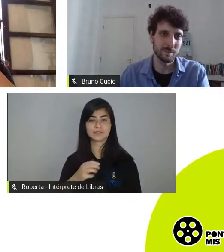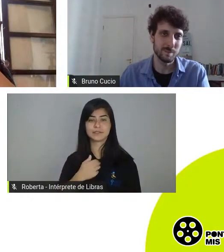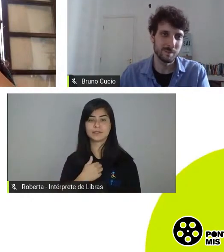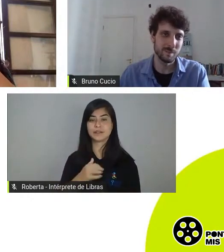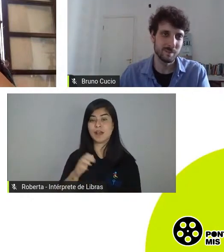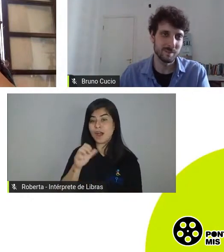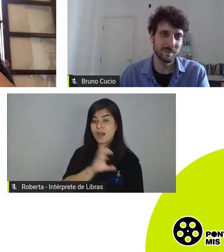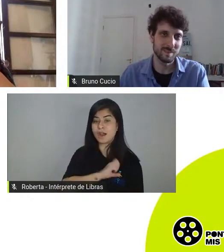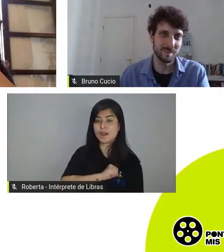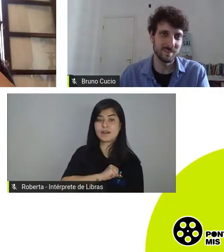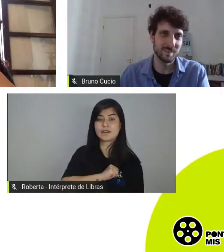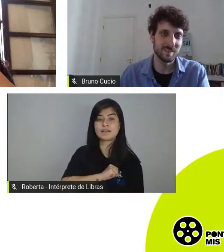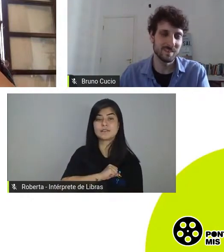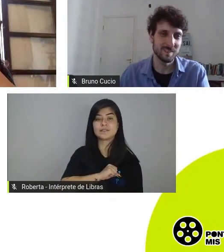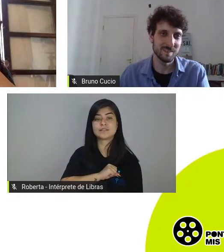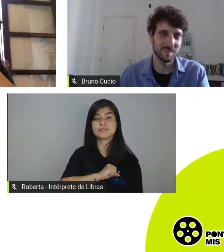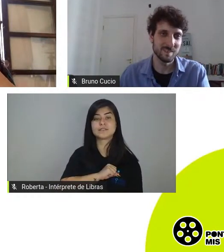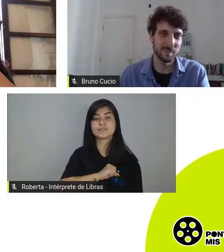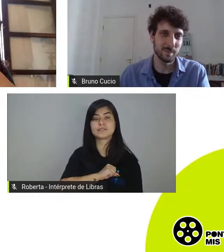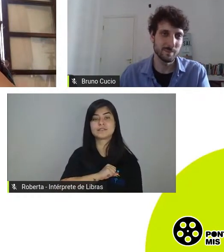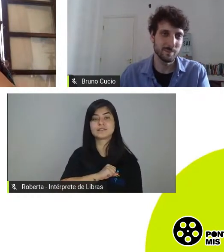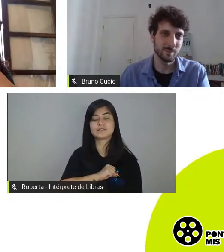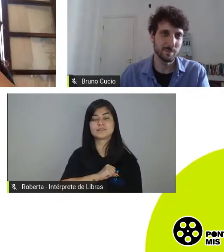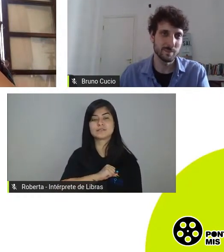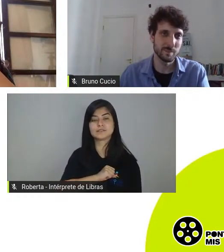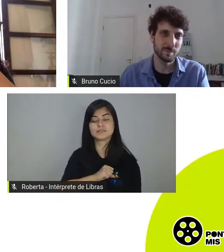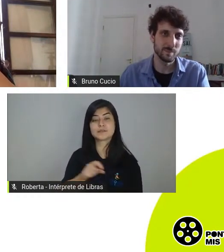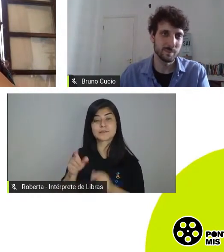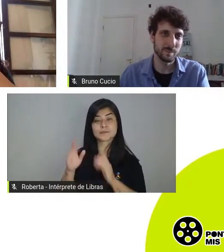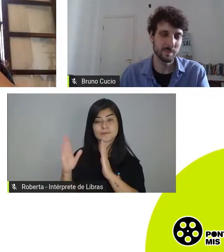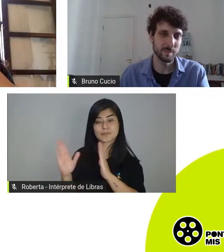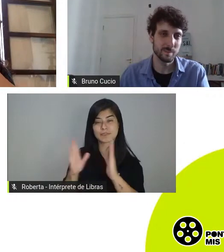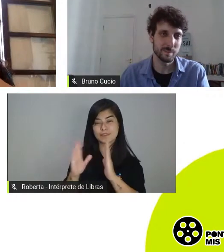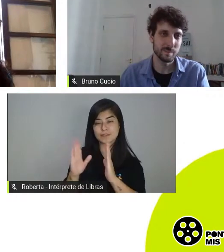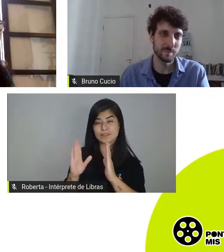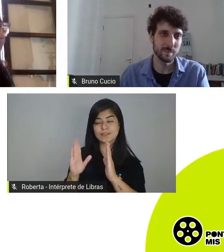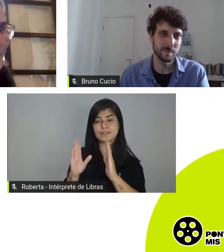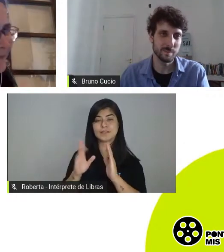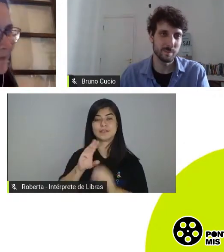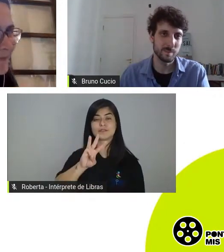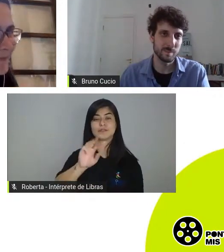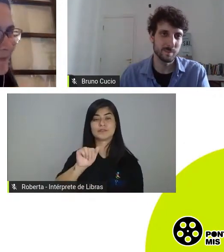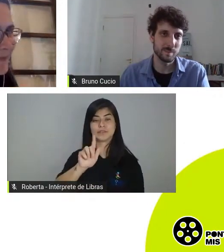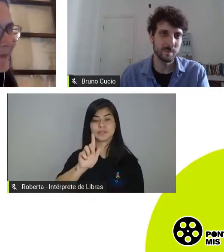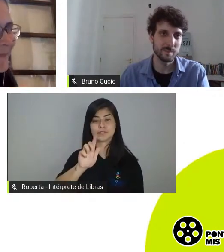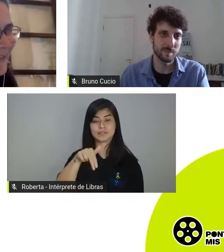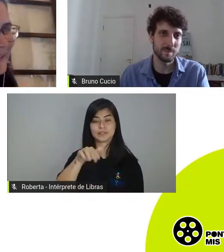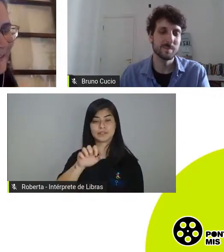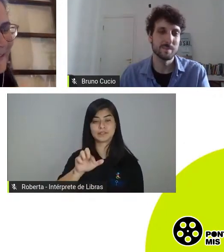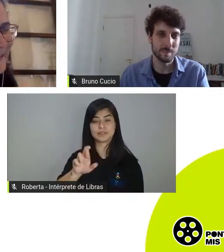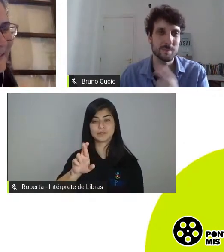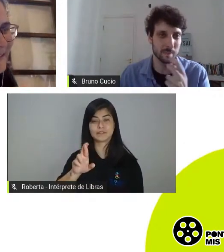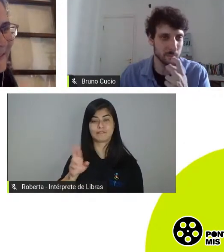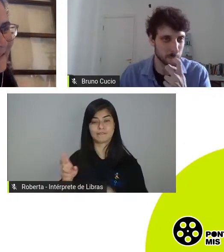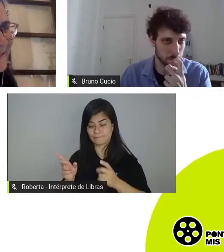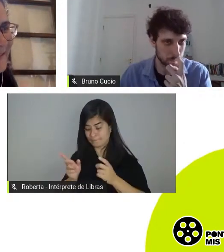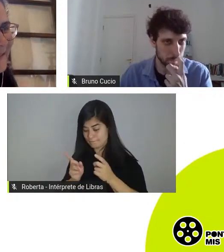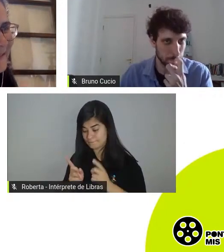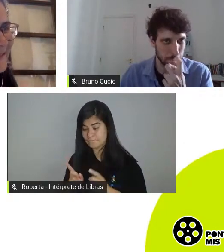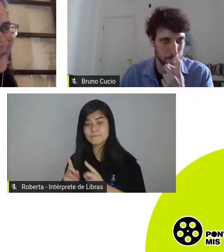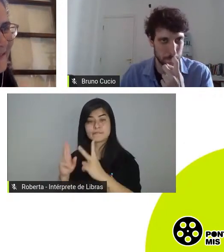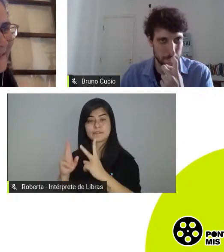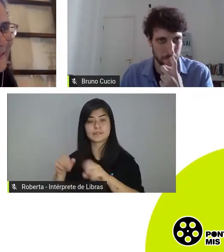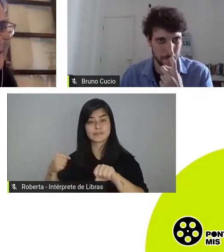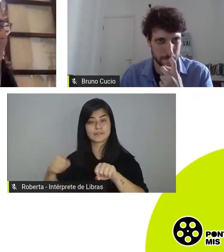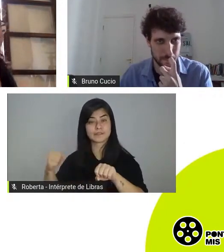solo te, non ti perderò. Essa cena do Wagner, com a sua moto, né, vendendo a moto, ela, o